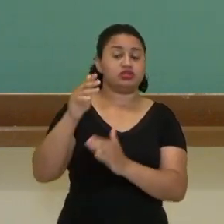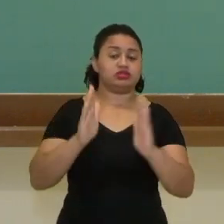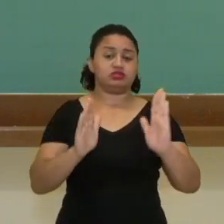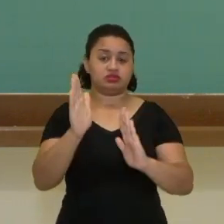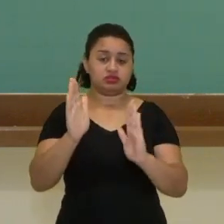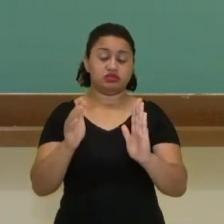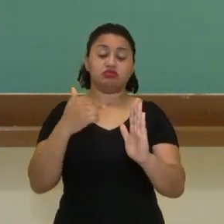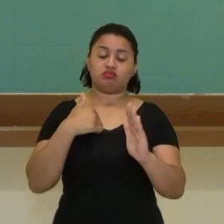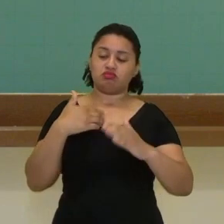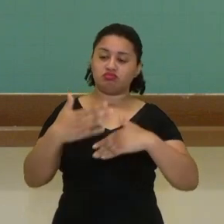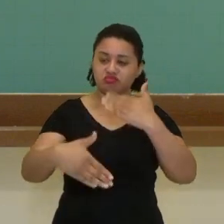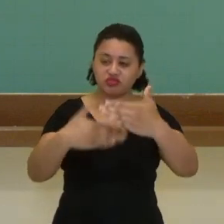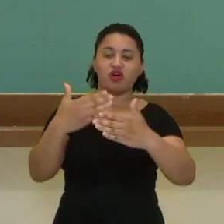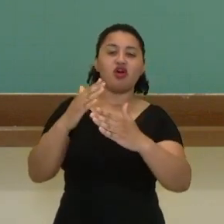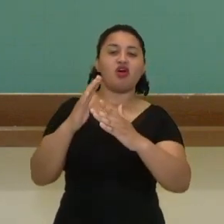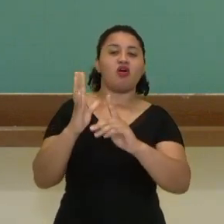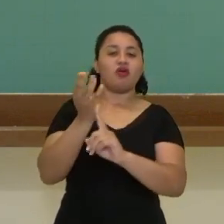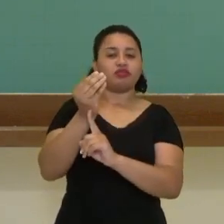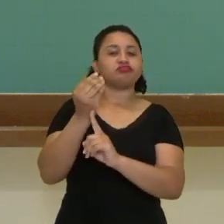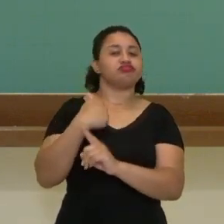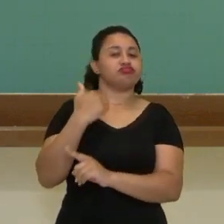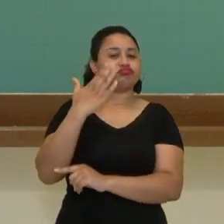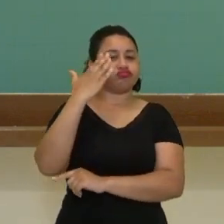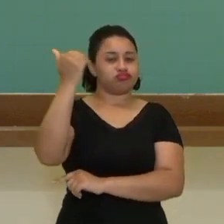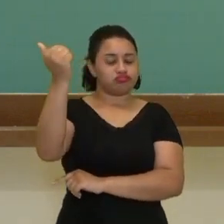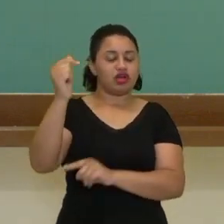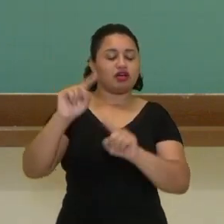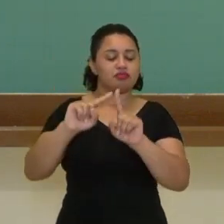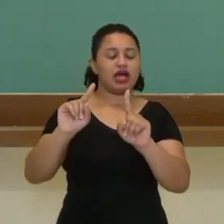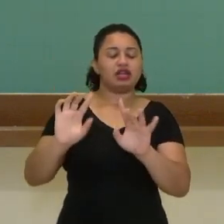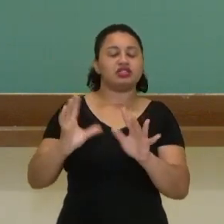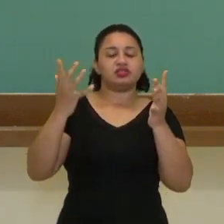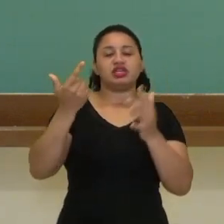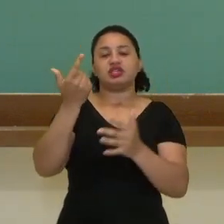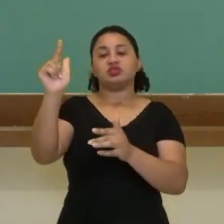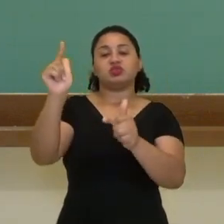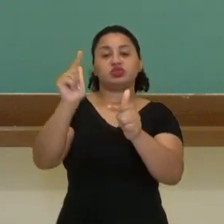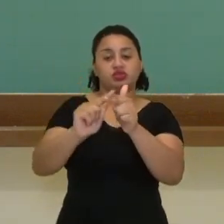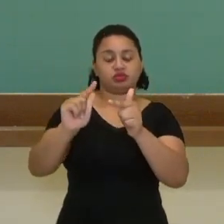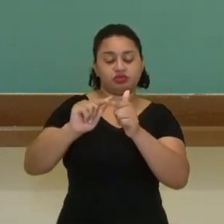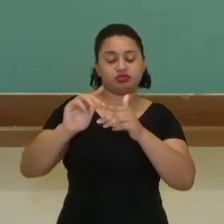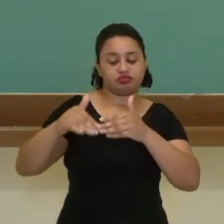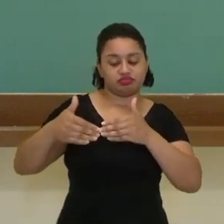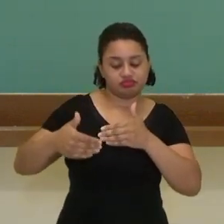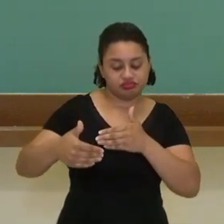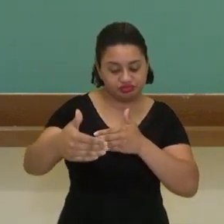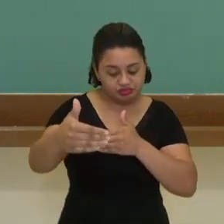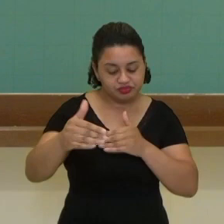tornar um grande artista. Mas acontece um outro problema. Passado algum tempo,